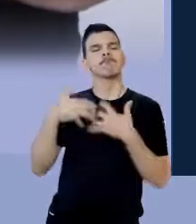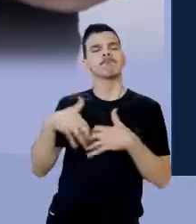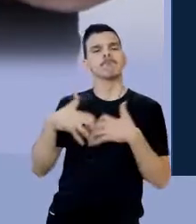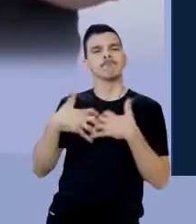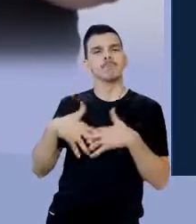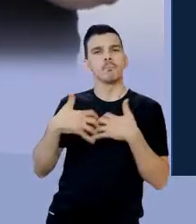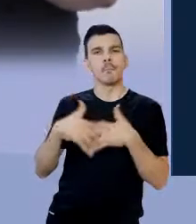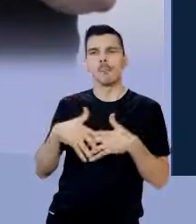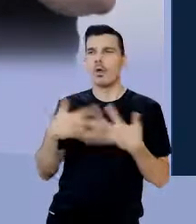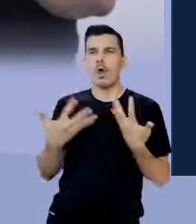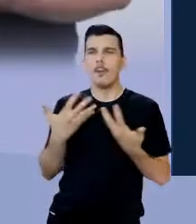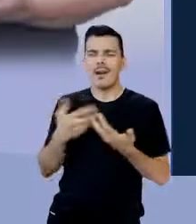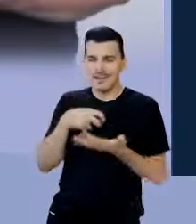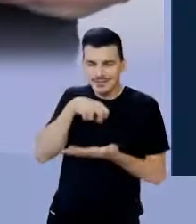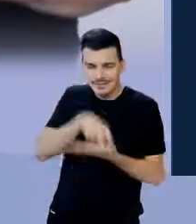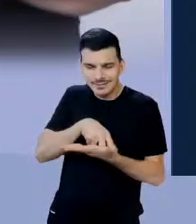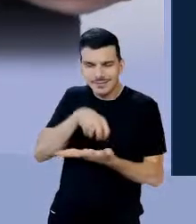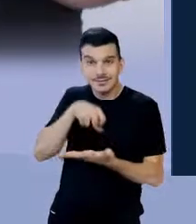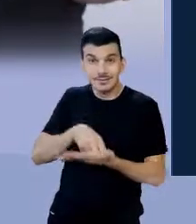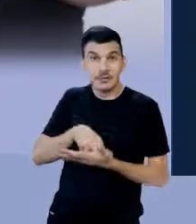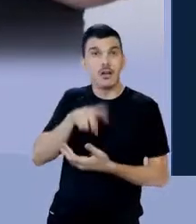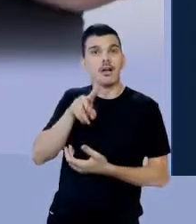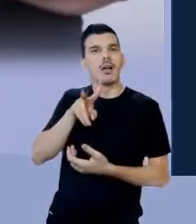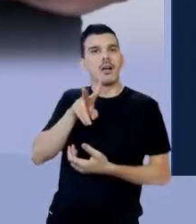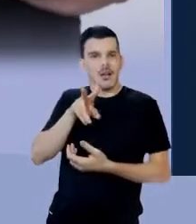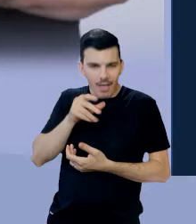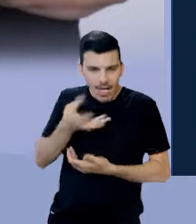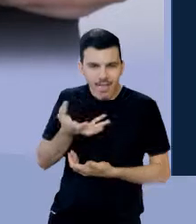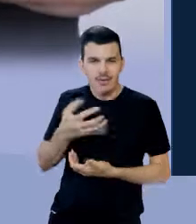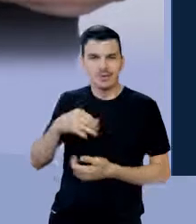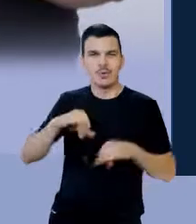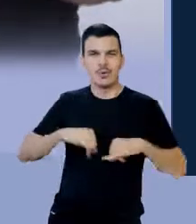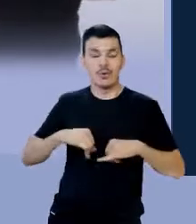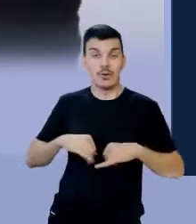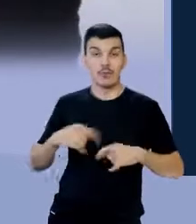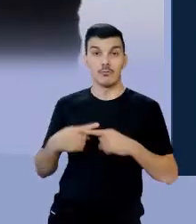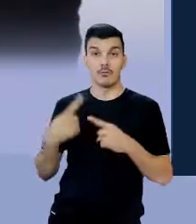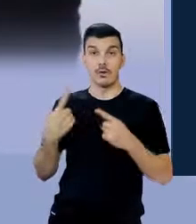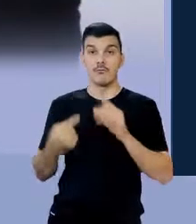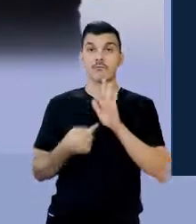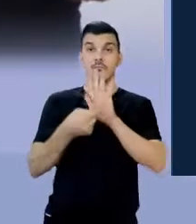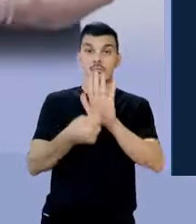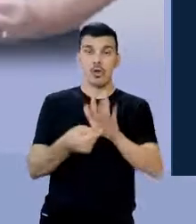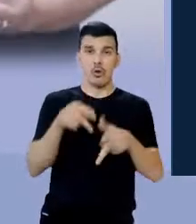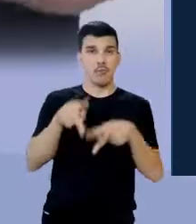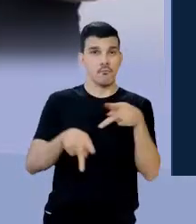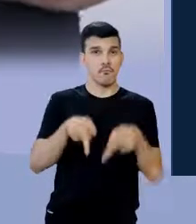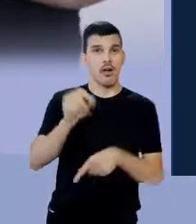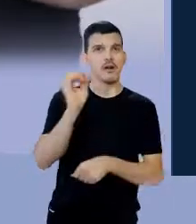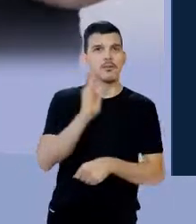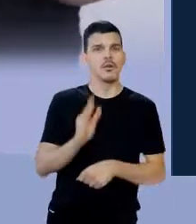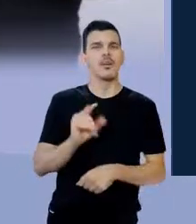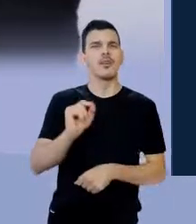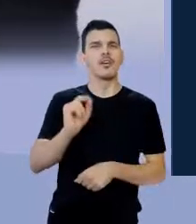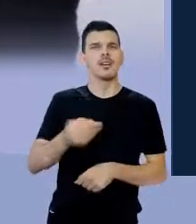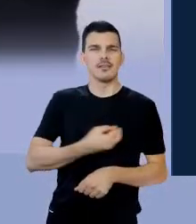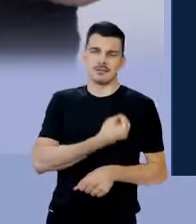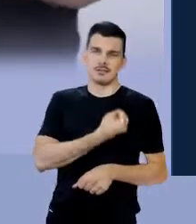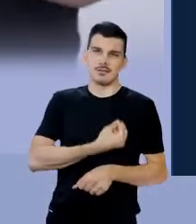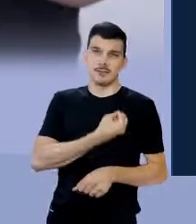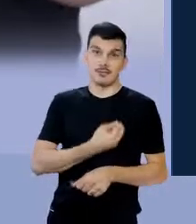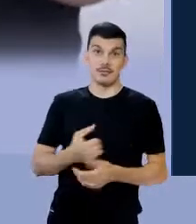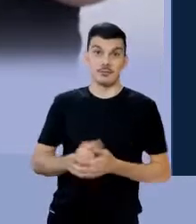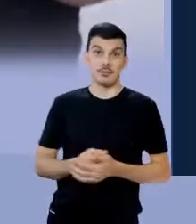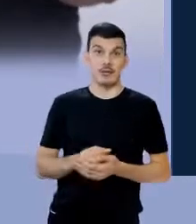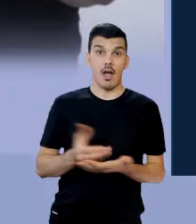autoconhecimento, uma penitência que esse autor paga, porque ele está mostrando ao povo brasileiro o que ele